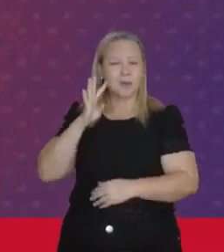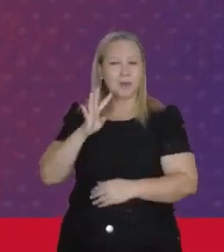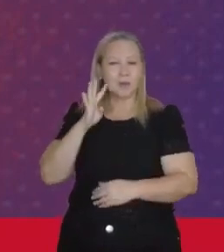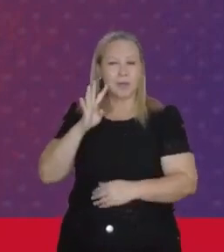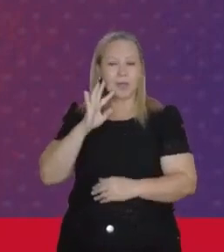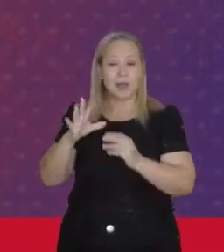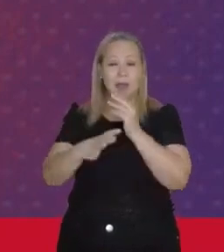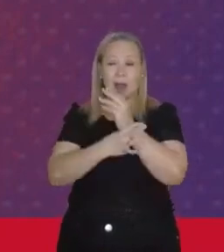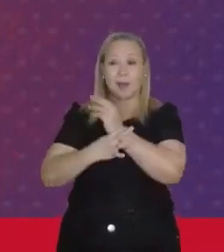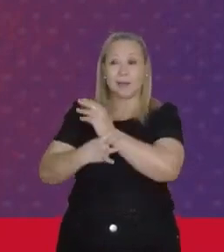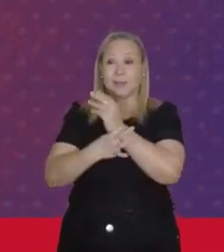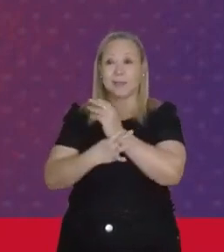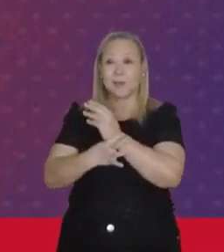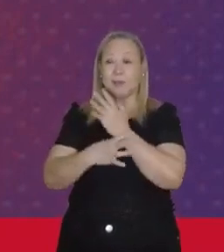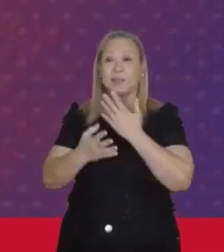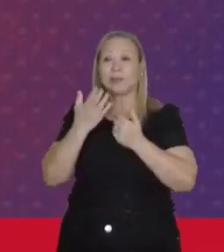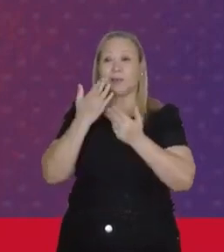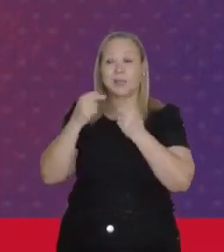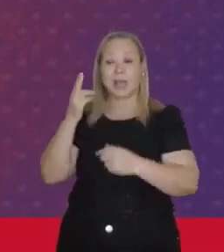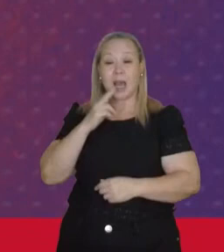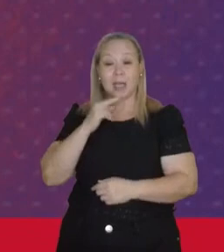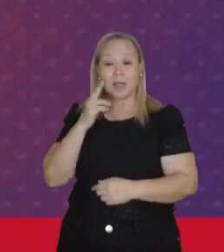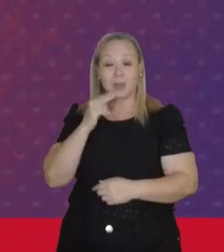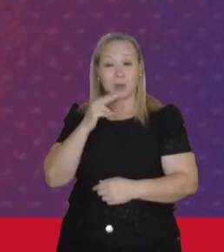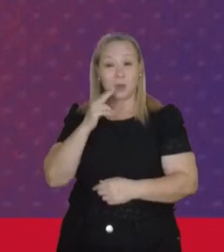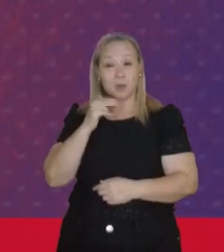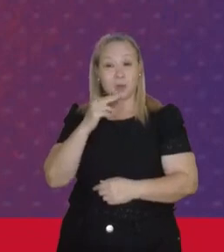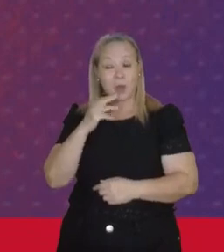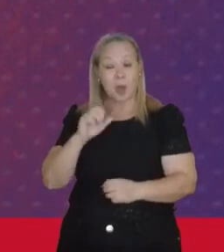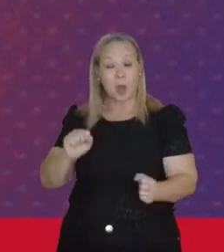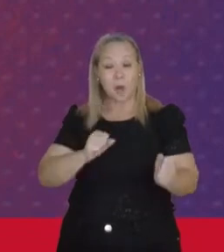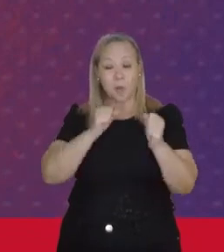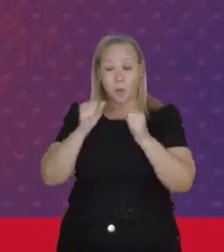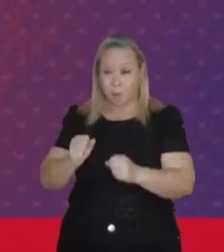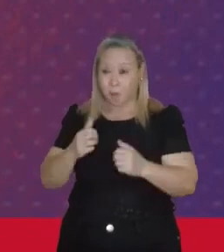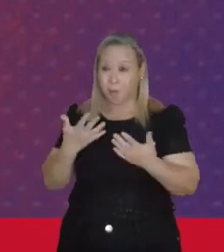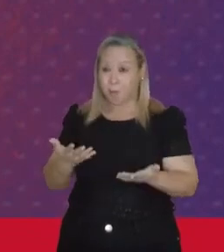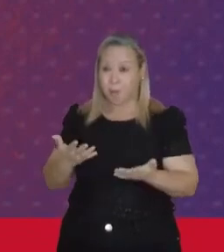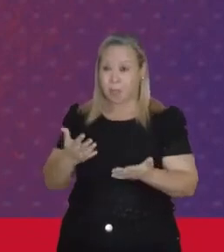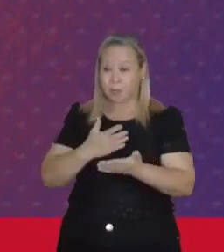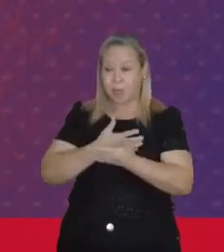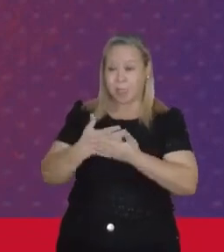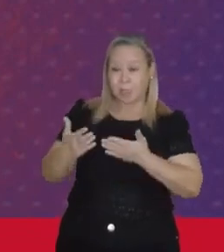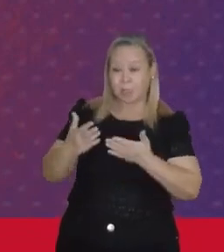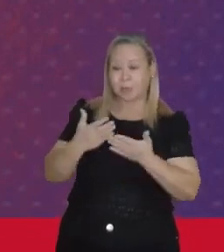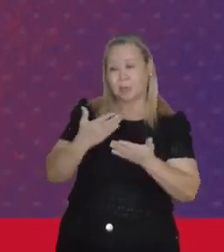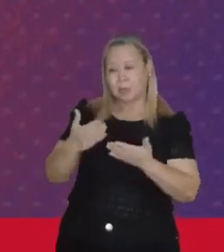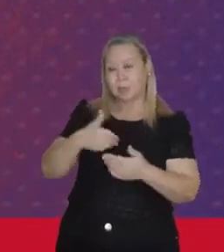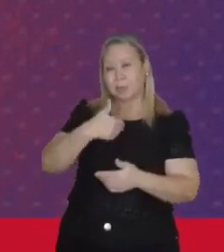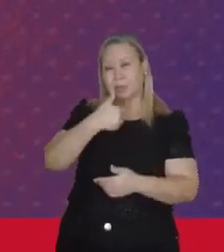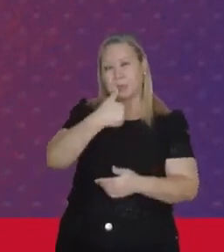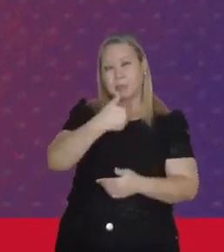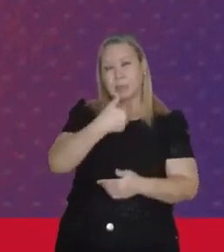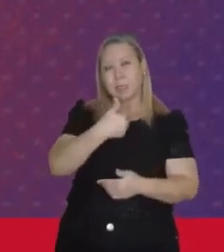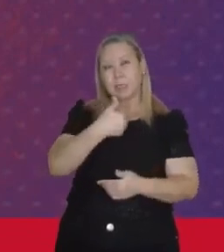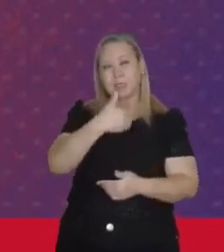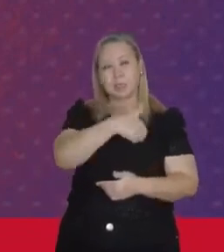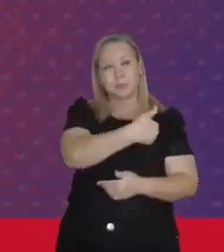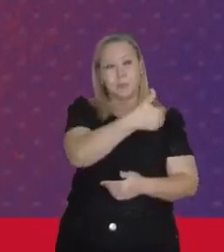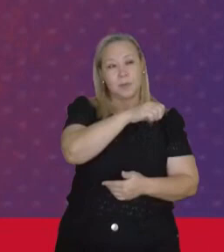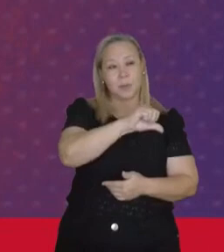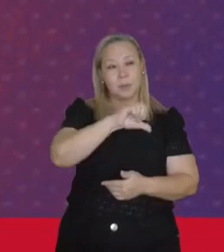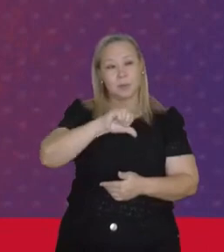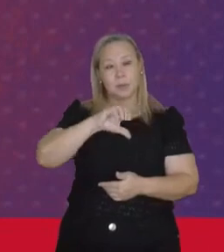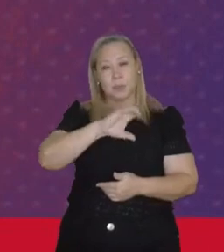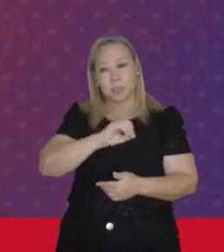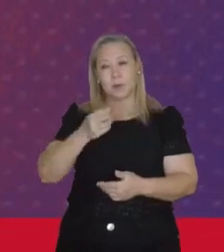área de segurança alimentar e nutricional, onde eu pude participar desde o início da década de 90, da construção de